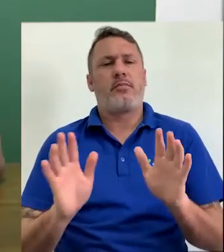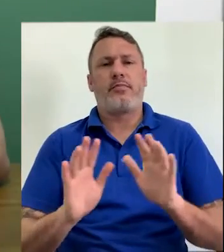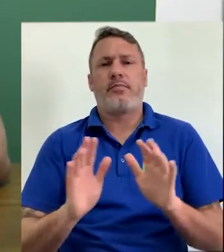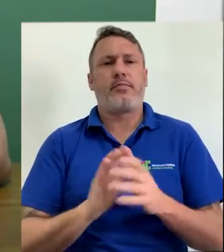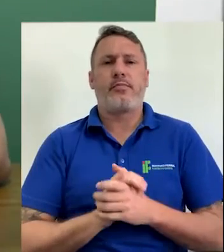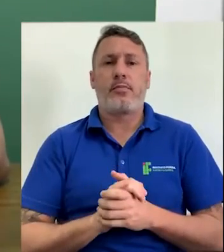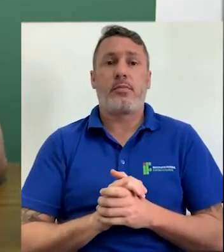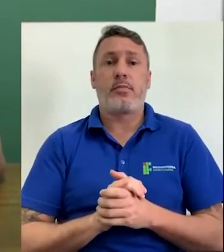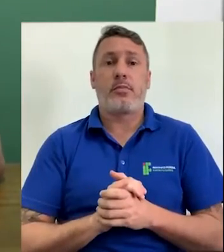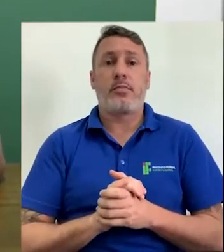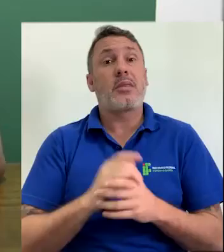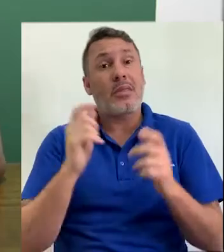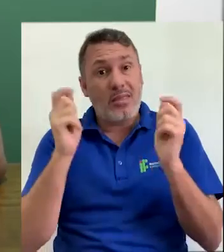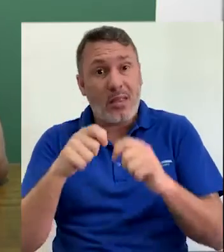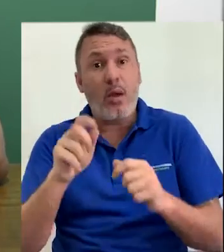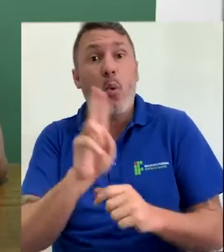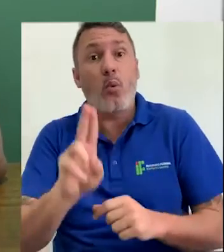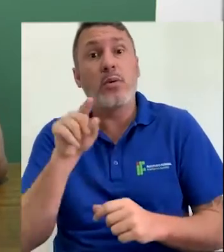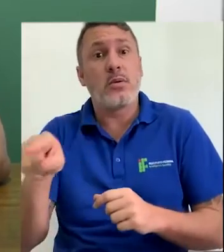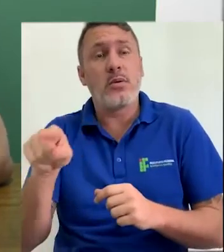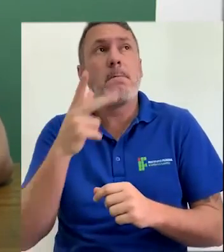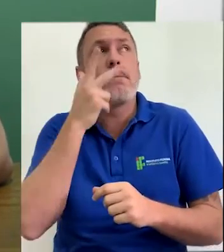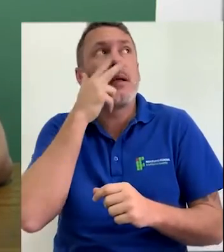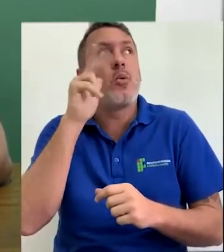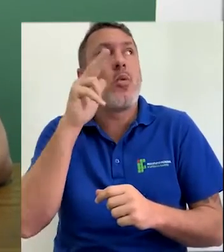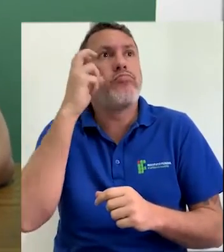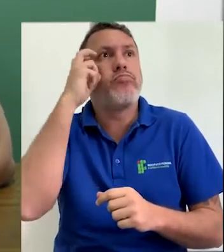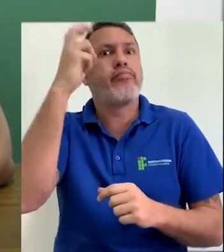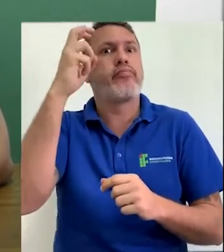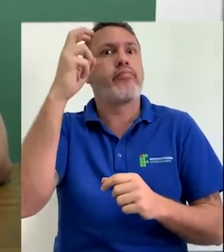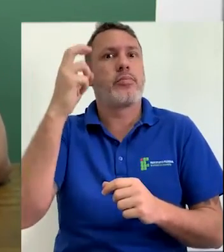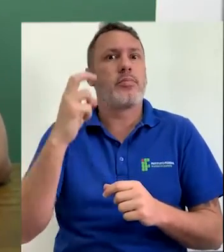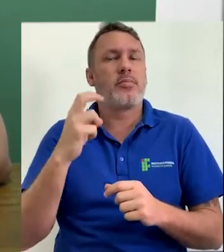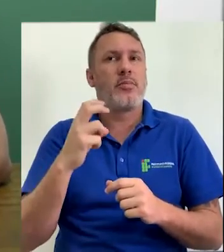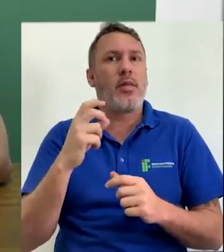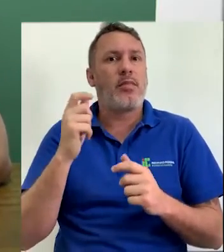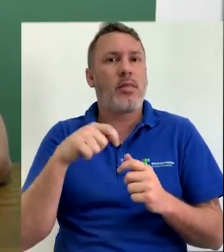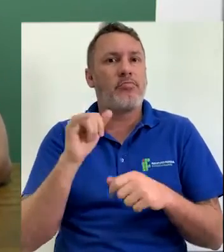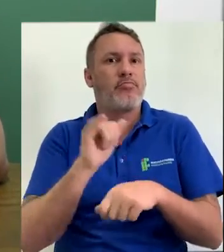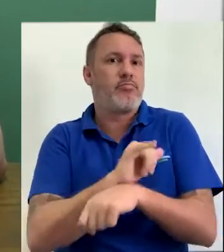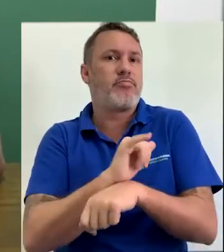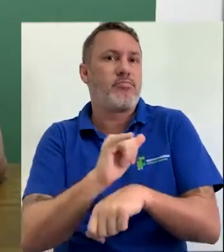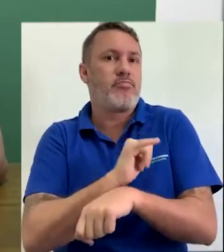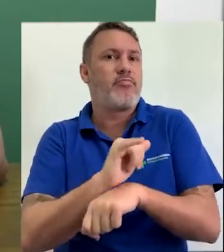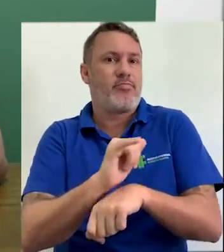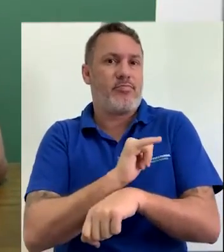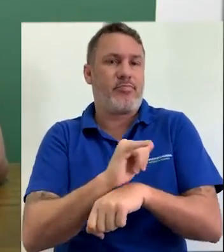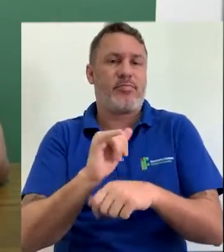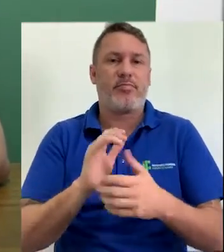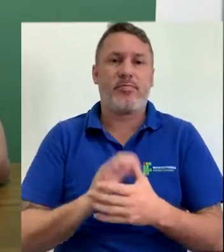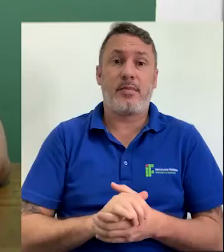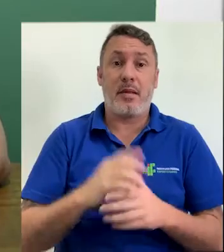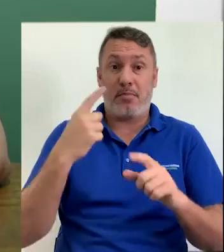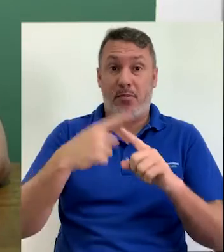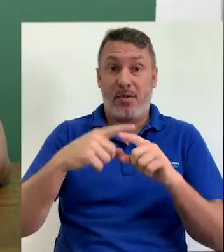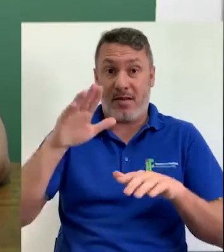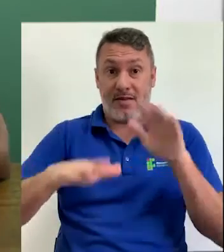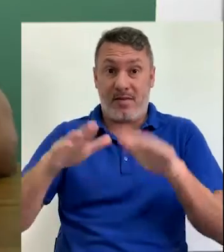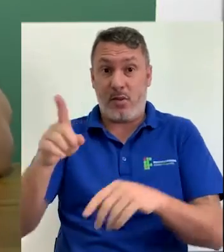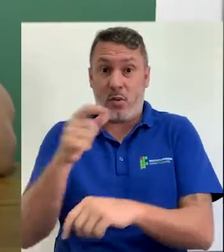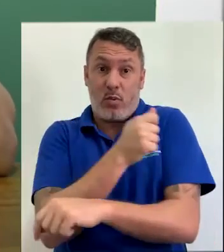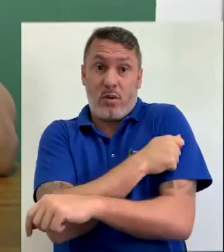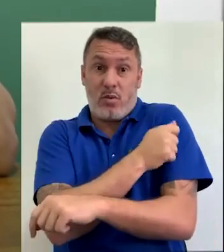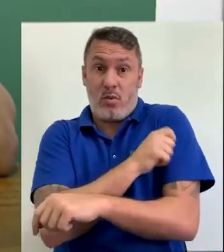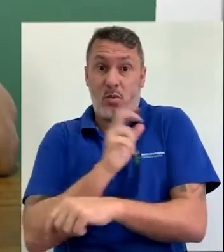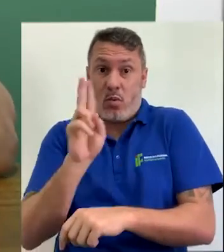Nós podemos sim potencializar, porque muitas vezes a ferramenta de estudo de um aluno